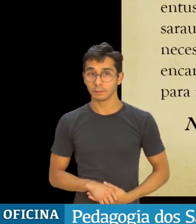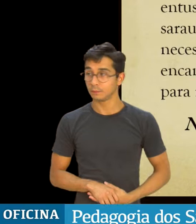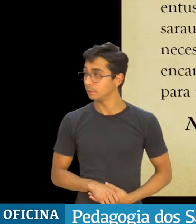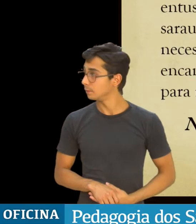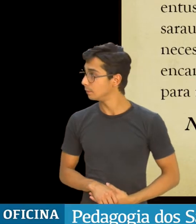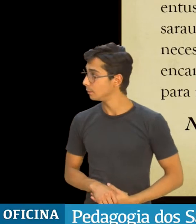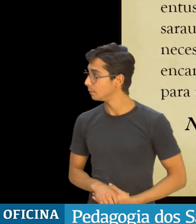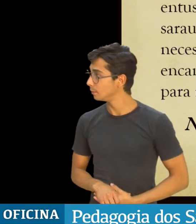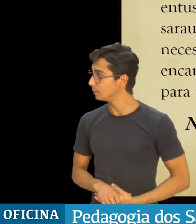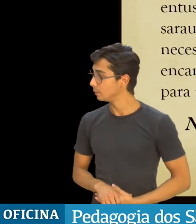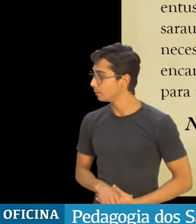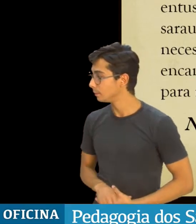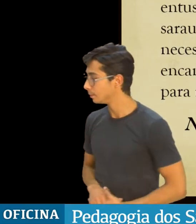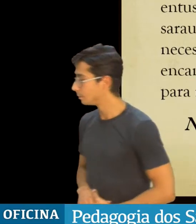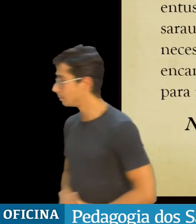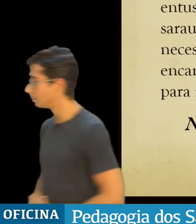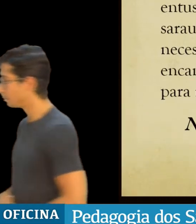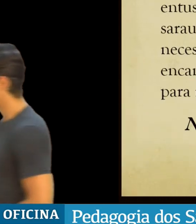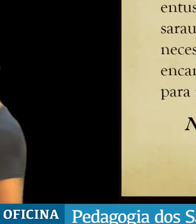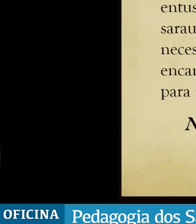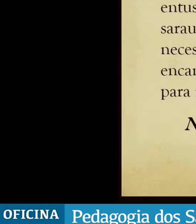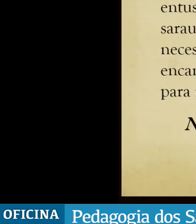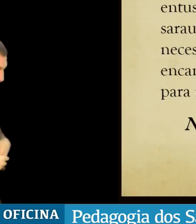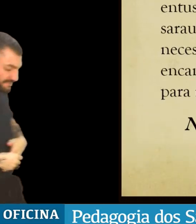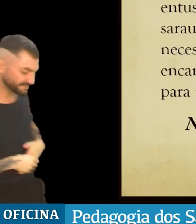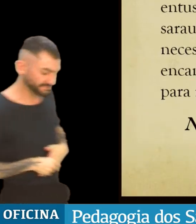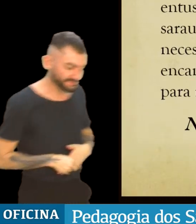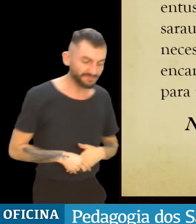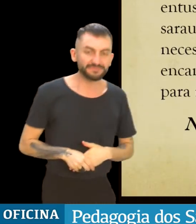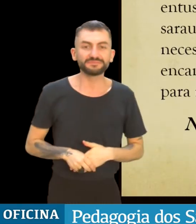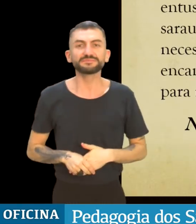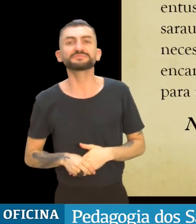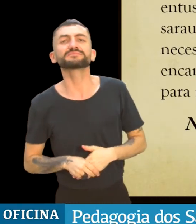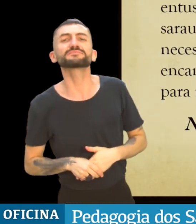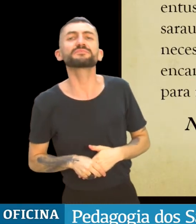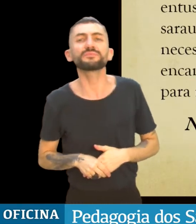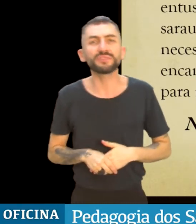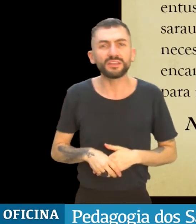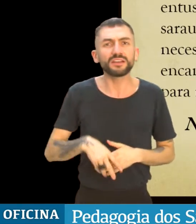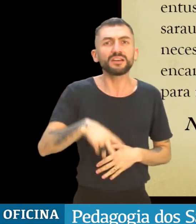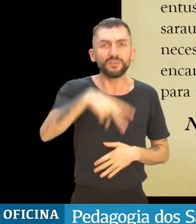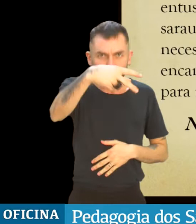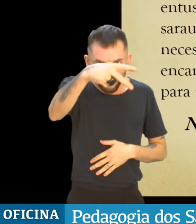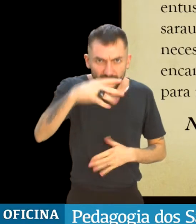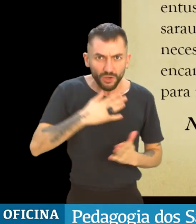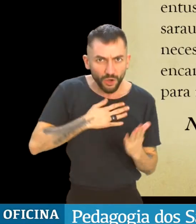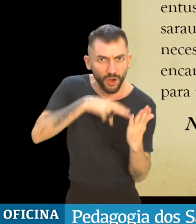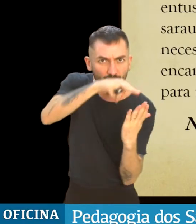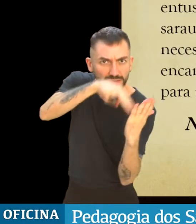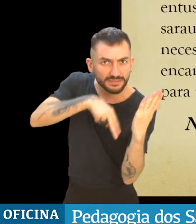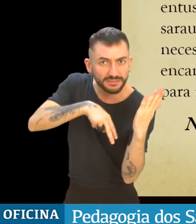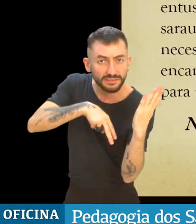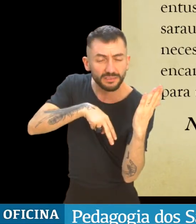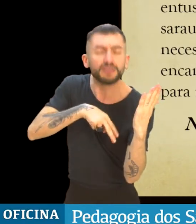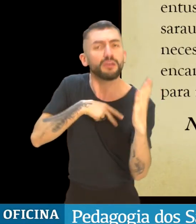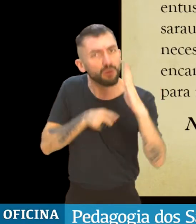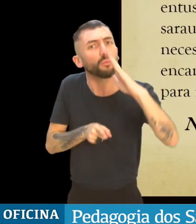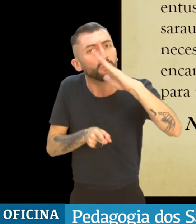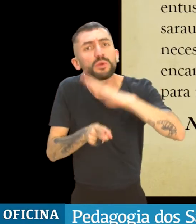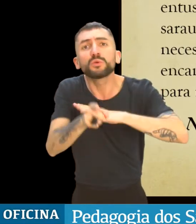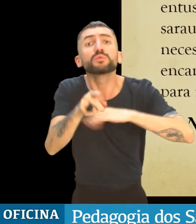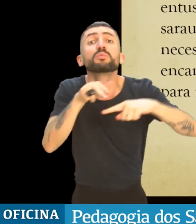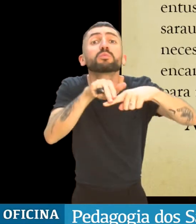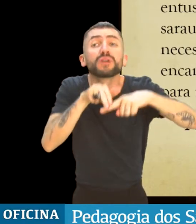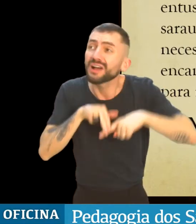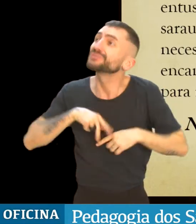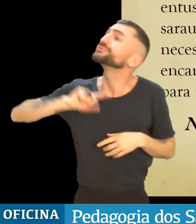O primeiro ponto que eu acho muito importante é: você é um leitor? E por que eu pergunto isso? Porque,